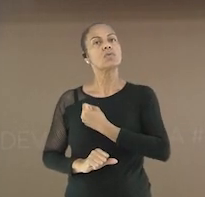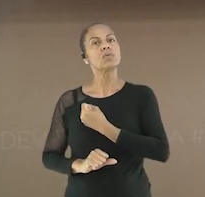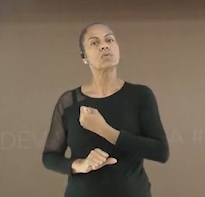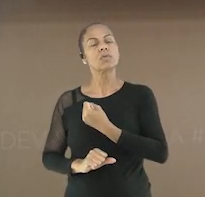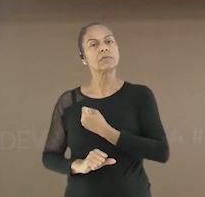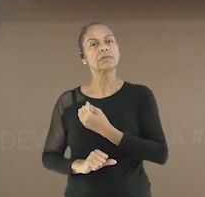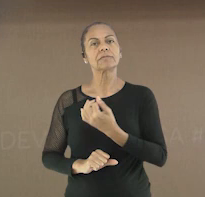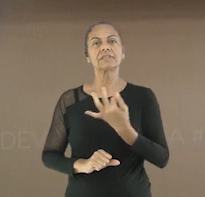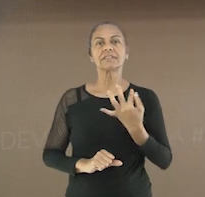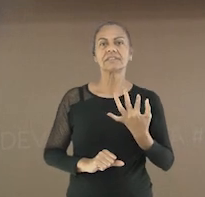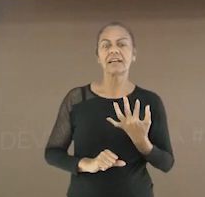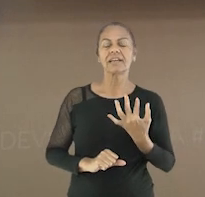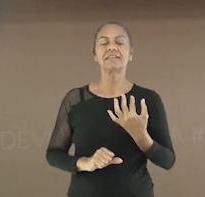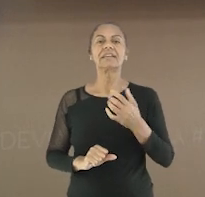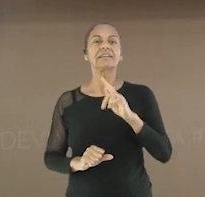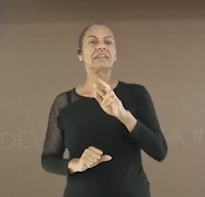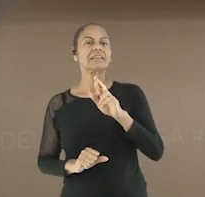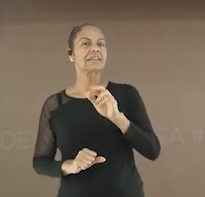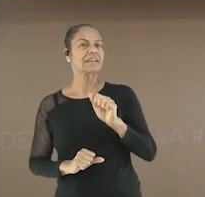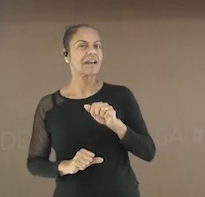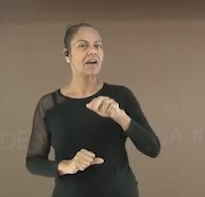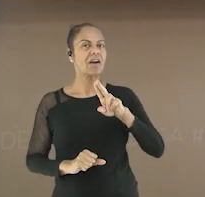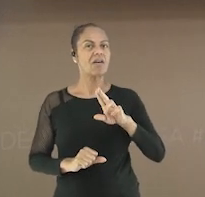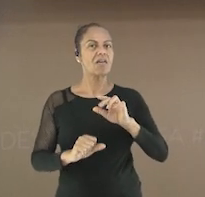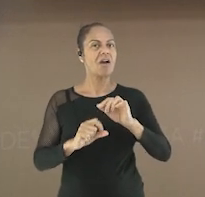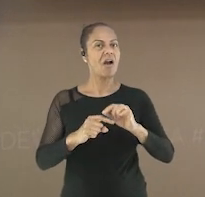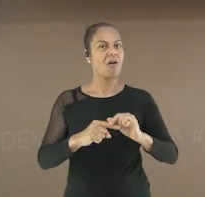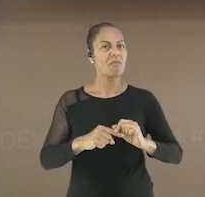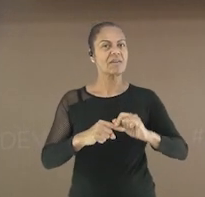grau, aumentativo e diminutivo.